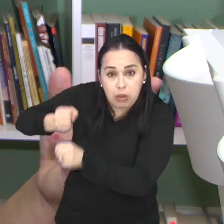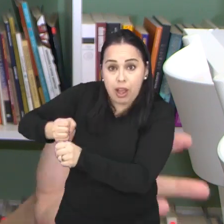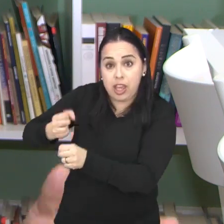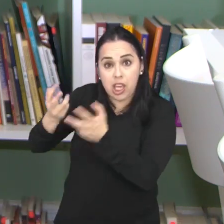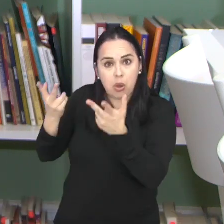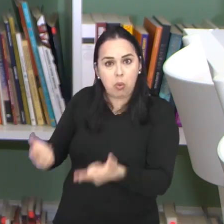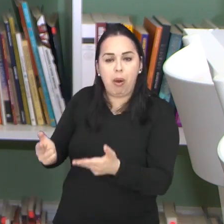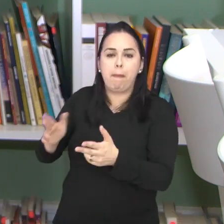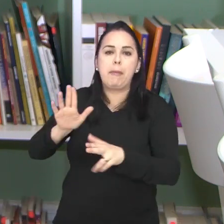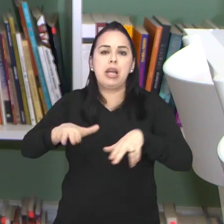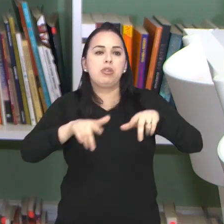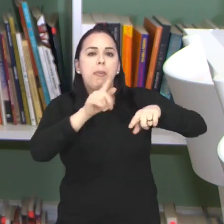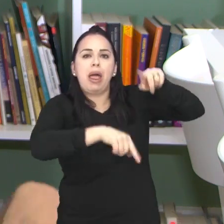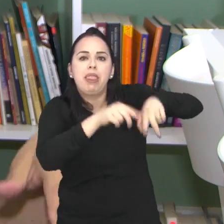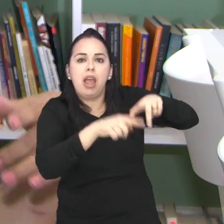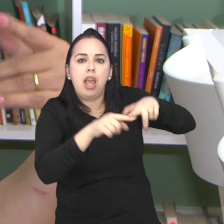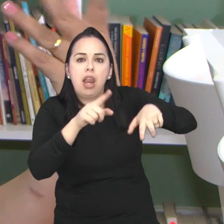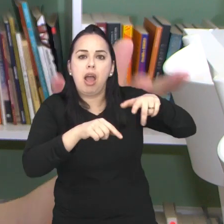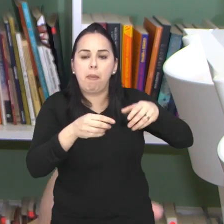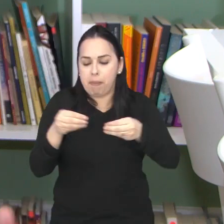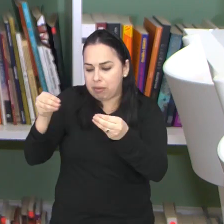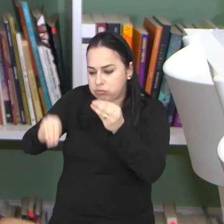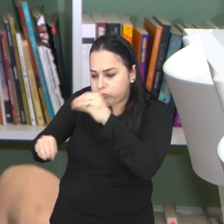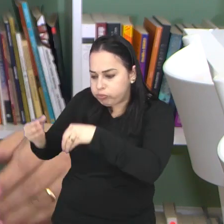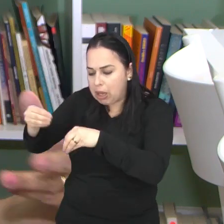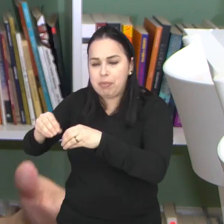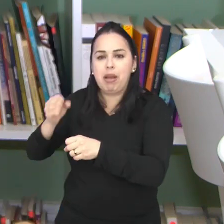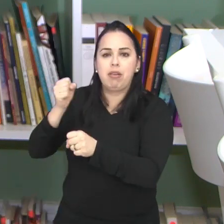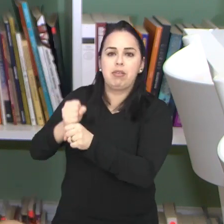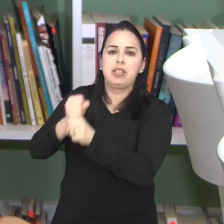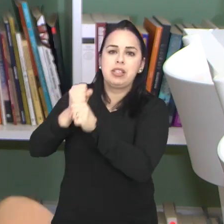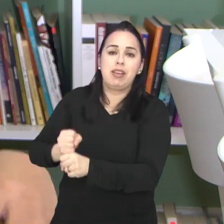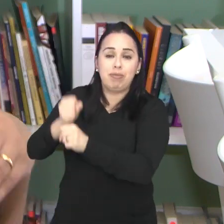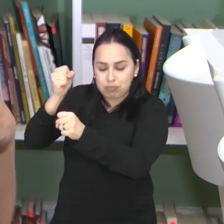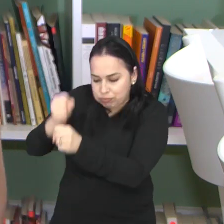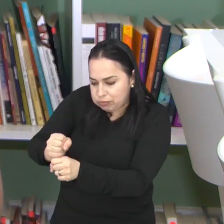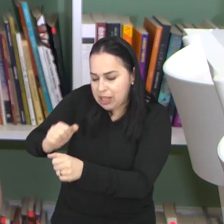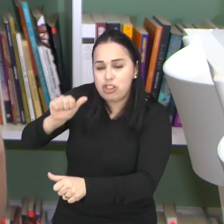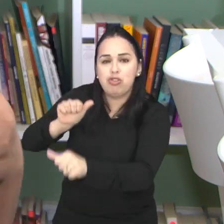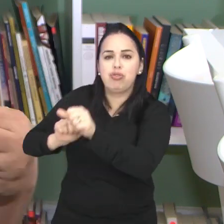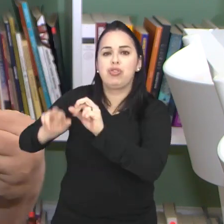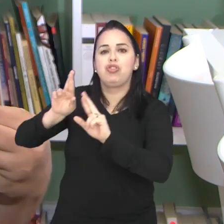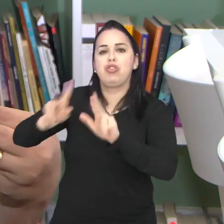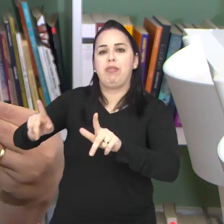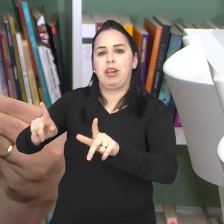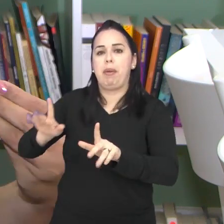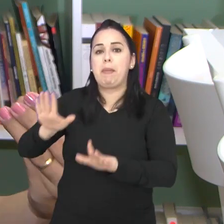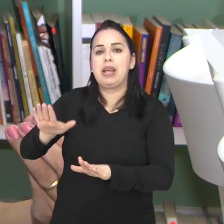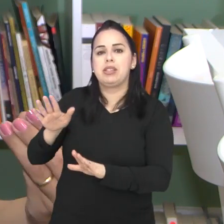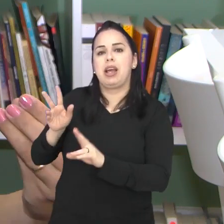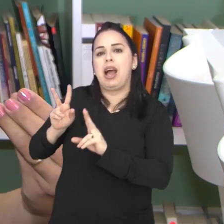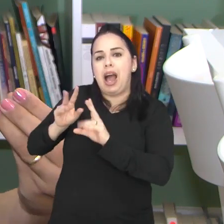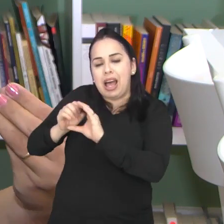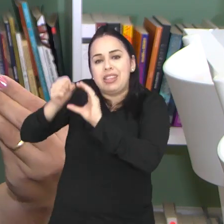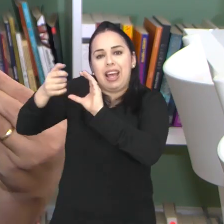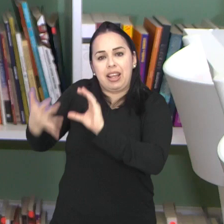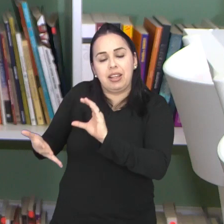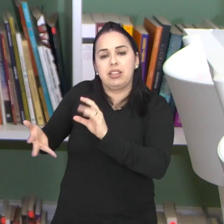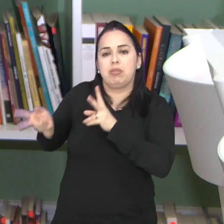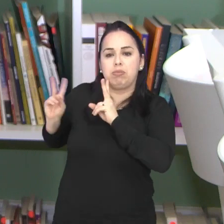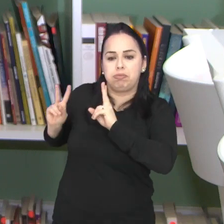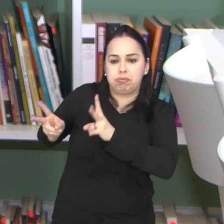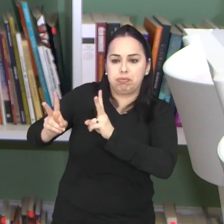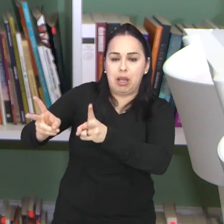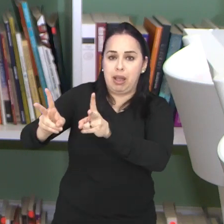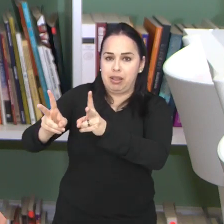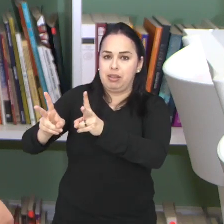mesmo, mas os produtos que ela vai encontrar já não são os mesmos. A vida passou, o mundo mudou, mas ela preservou características.